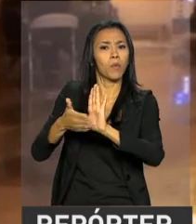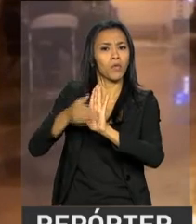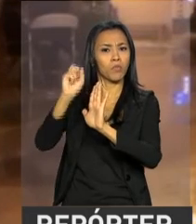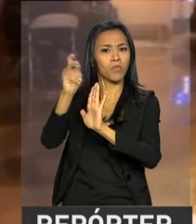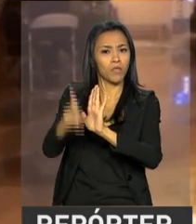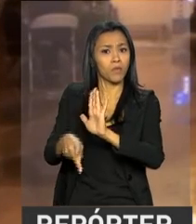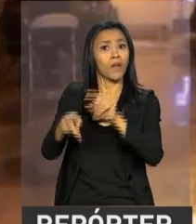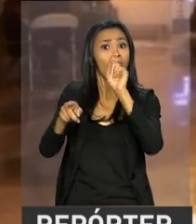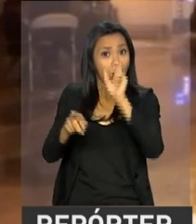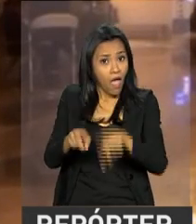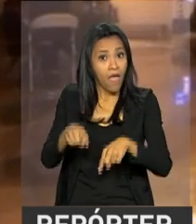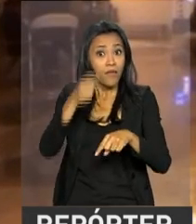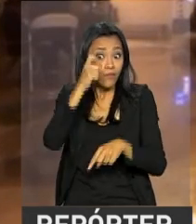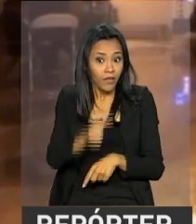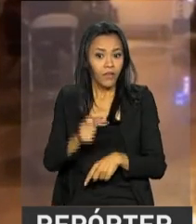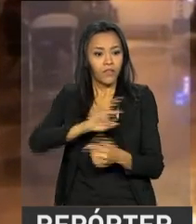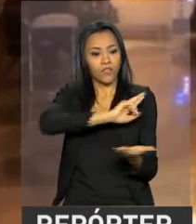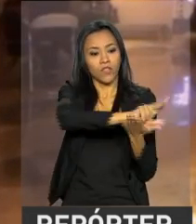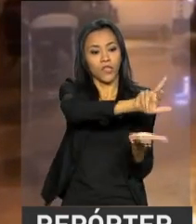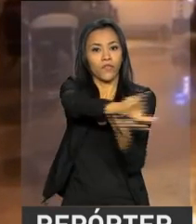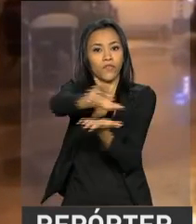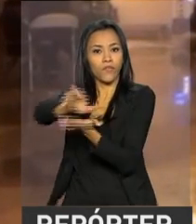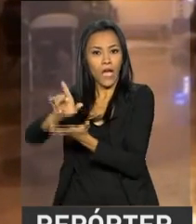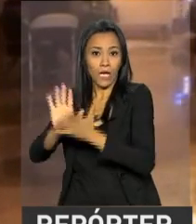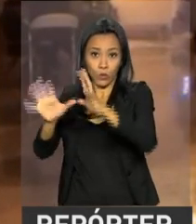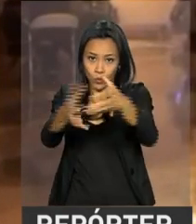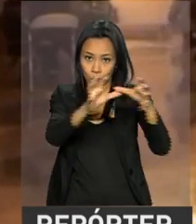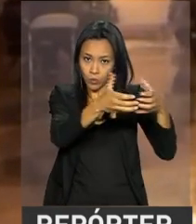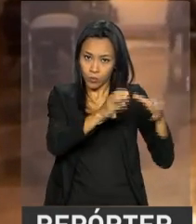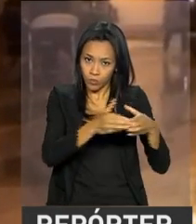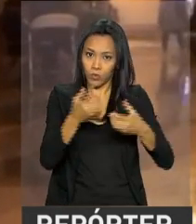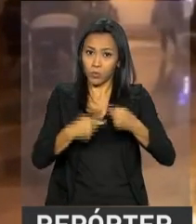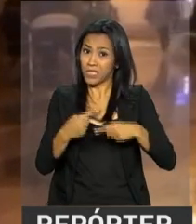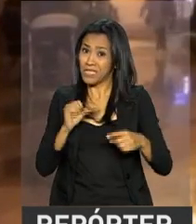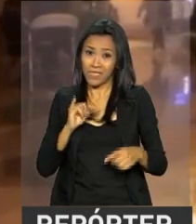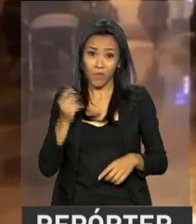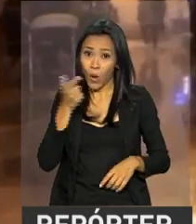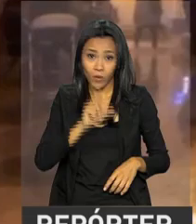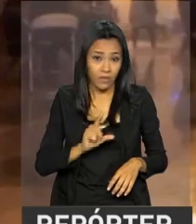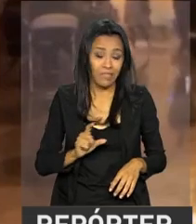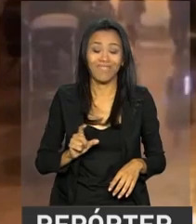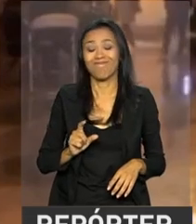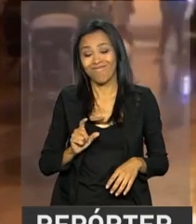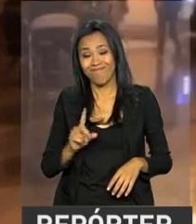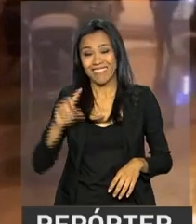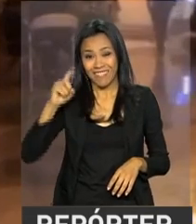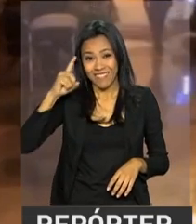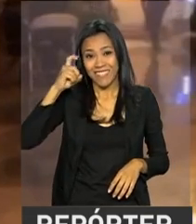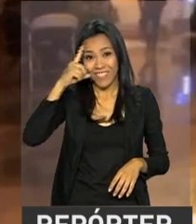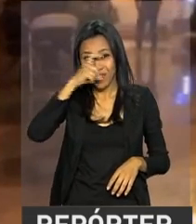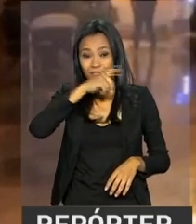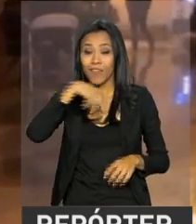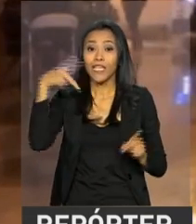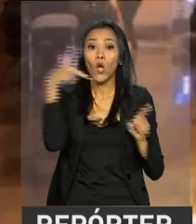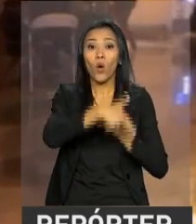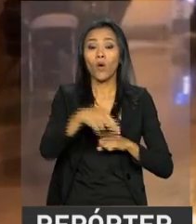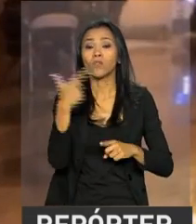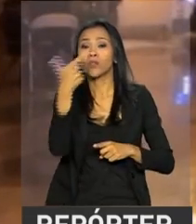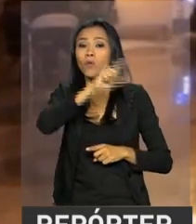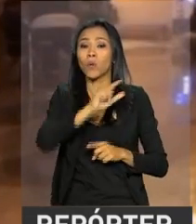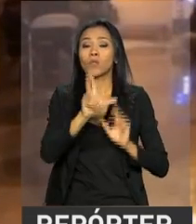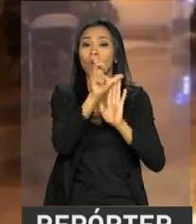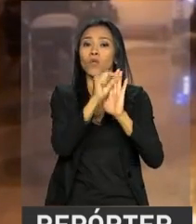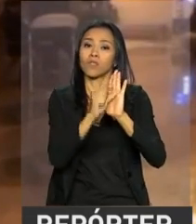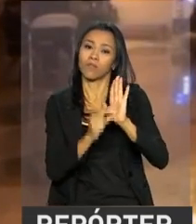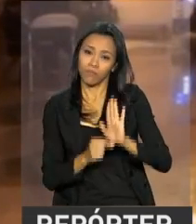de diferentes grupos políticos e que caso ela não seja realizada acabar havendo cortes em outras áreas por causa do